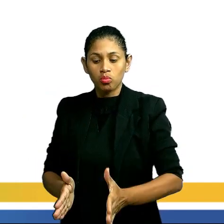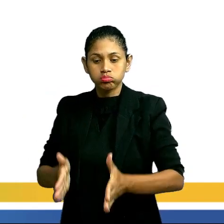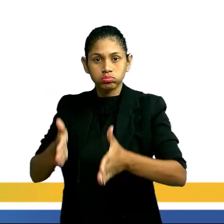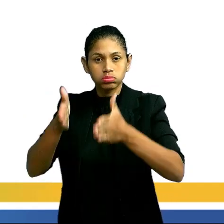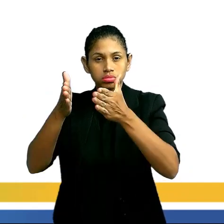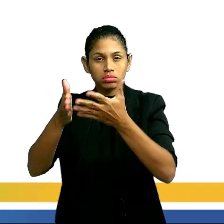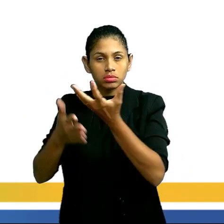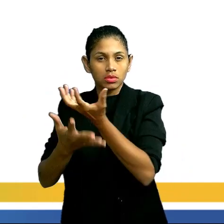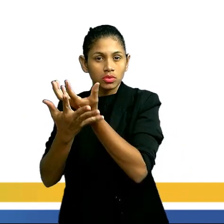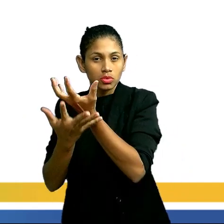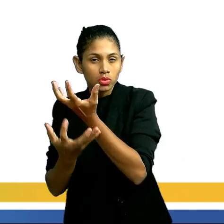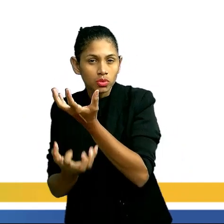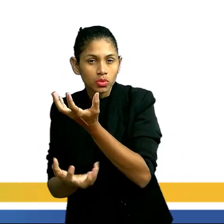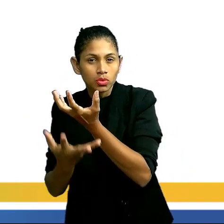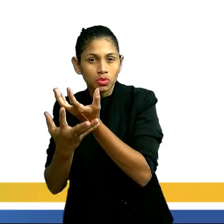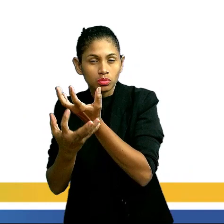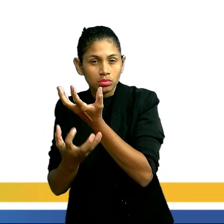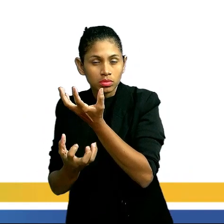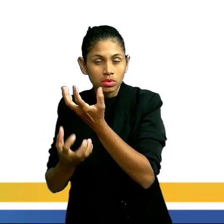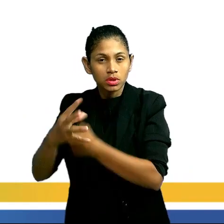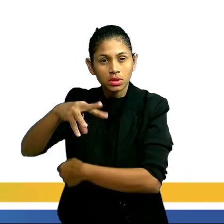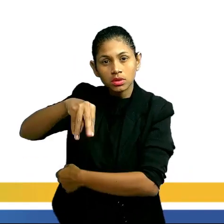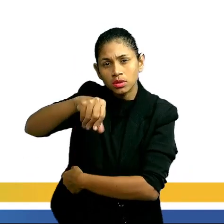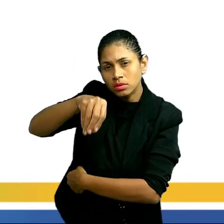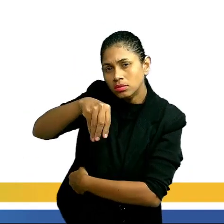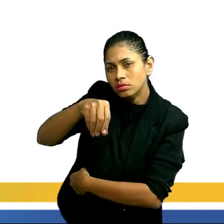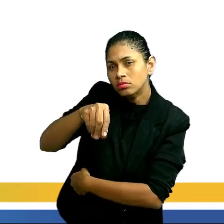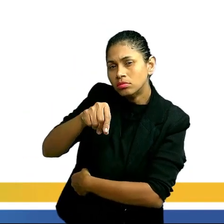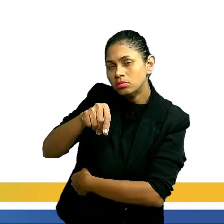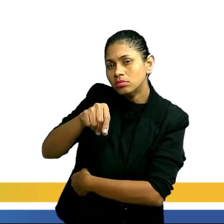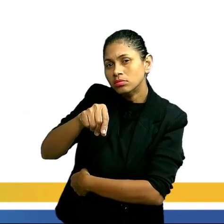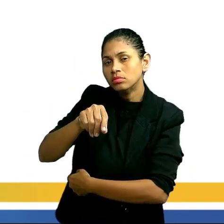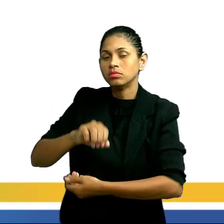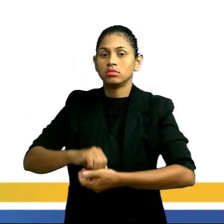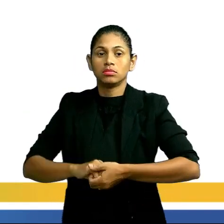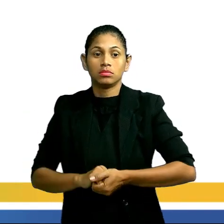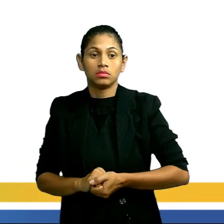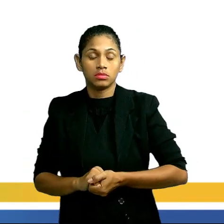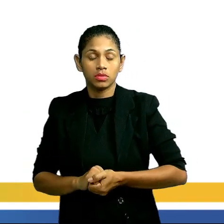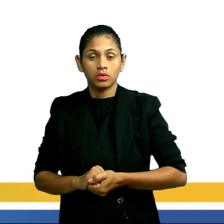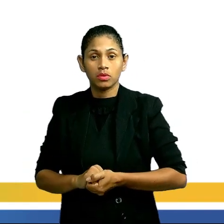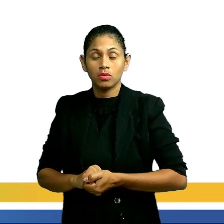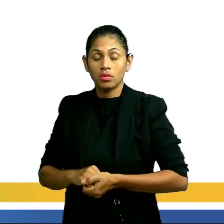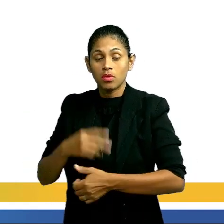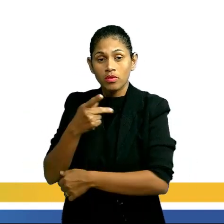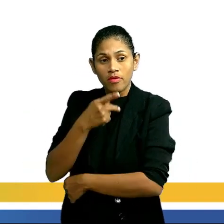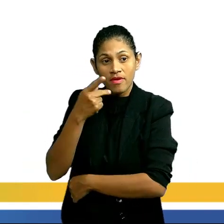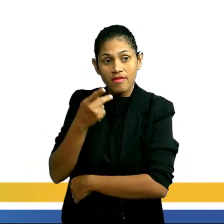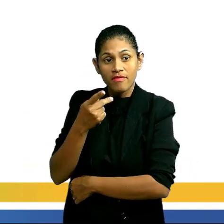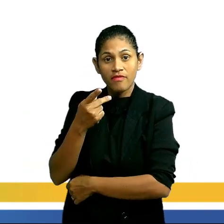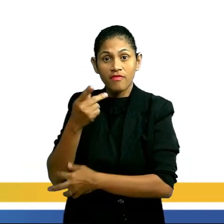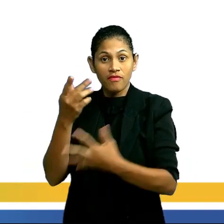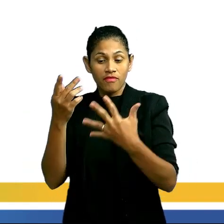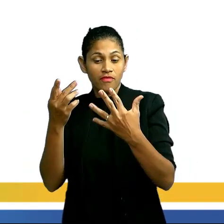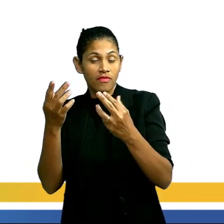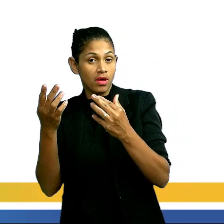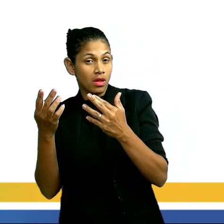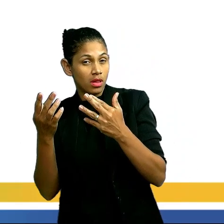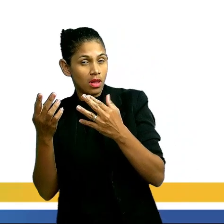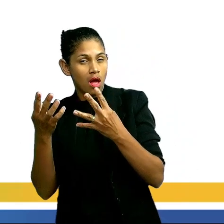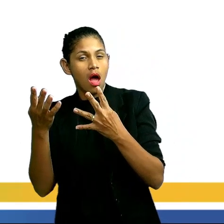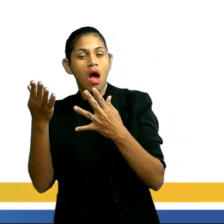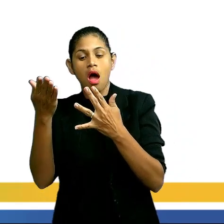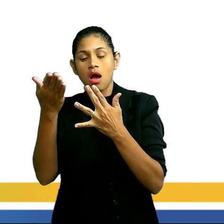de enchimento? Vamos lá. Quando fala intervalo de tempo, nós vimos que os nossos intervalos são